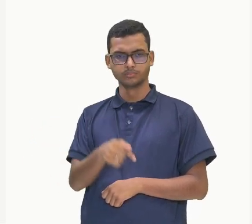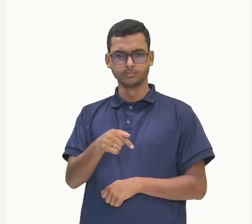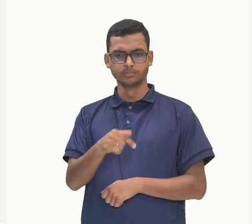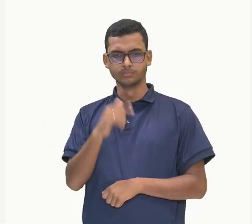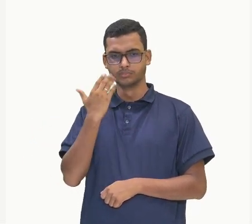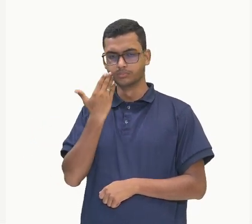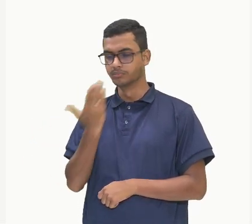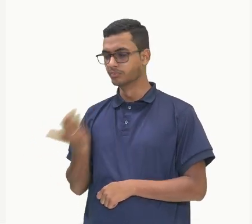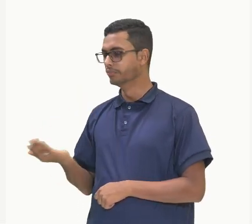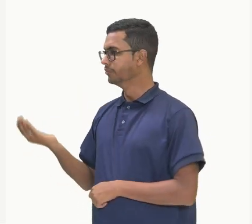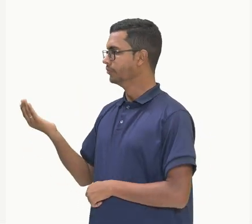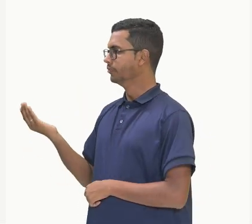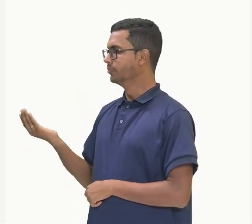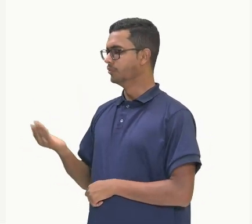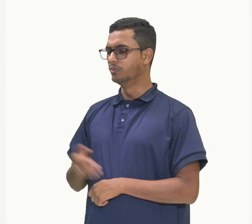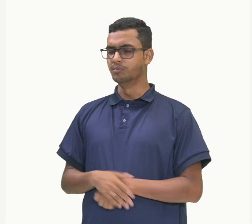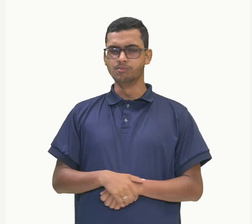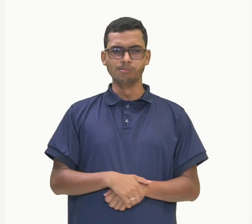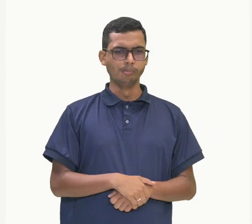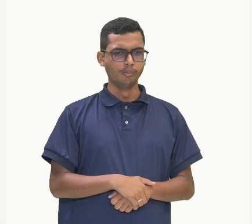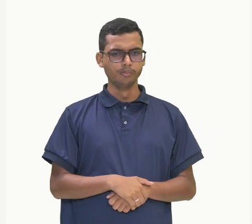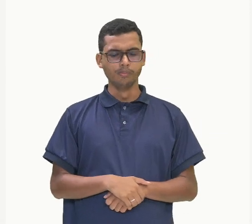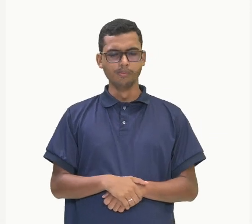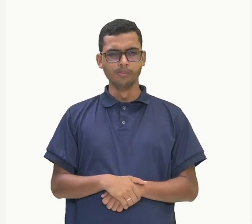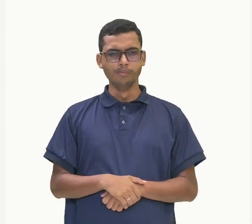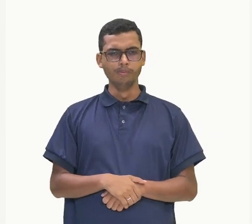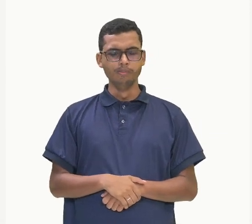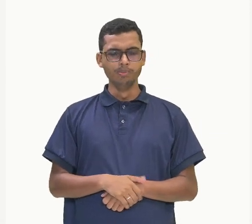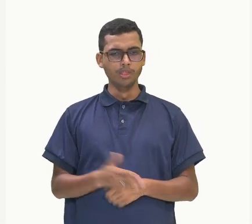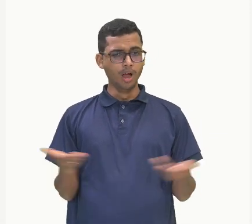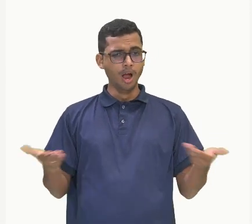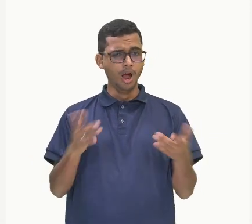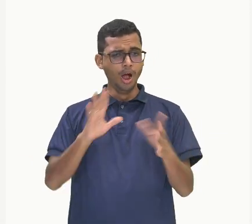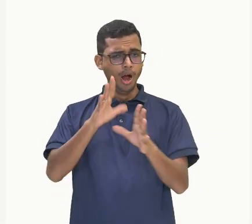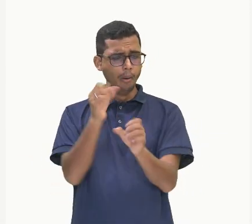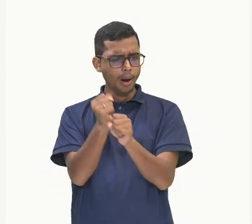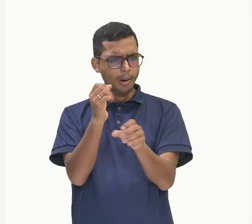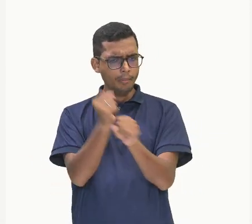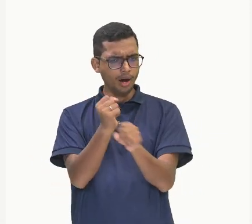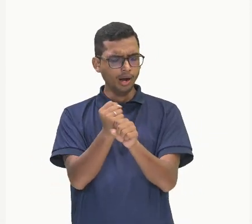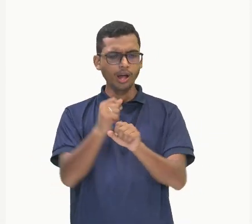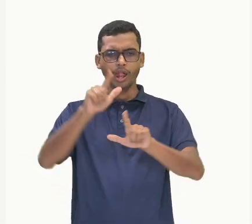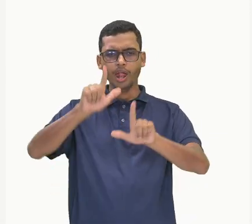957. Então, aqui eu vou somar. Essa é a nossa letra B.